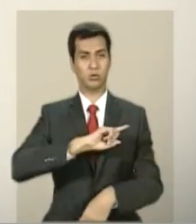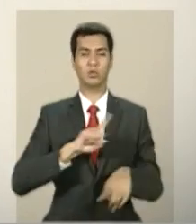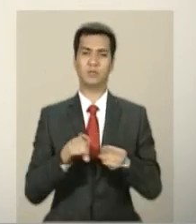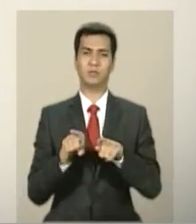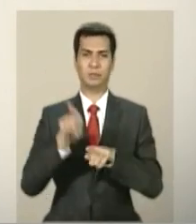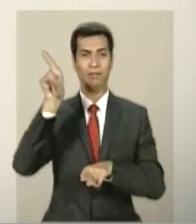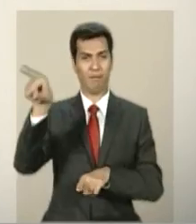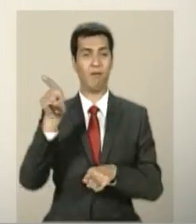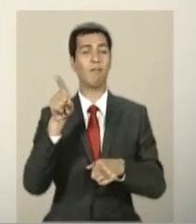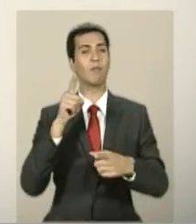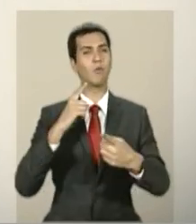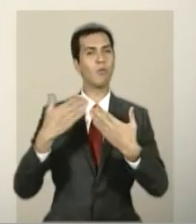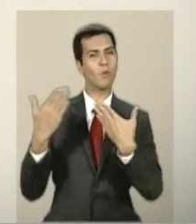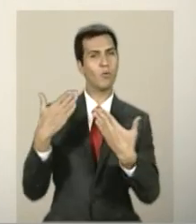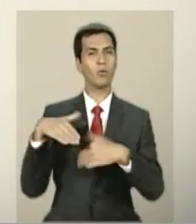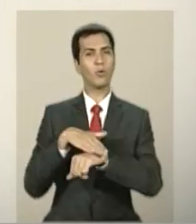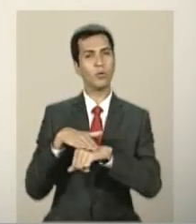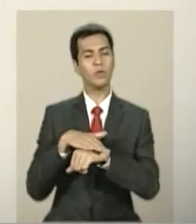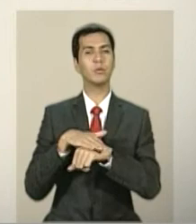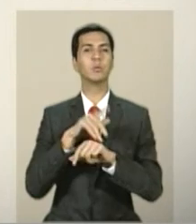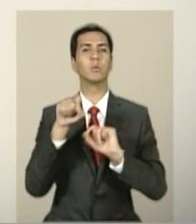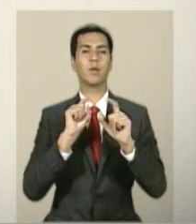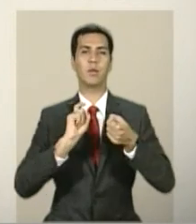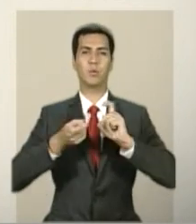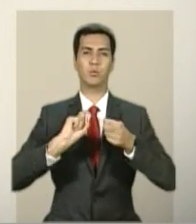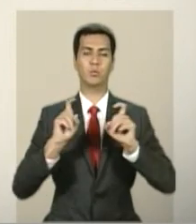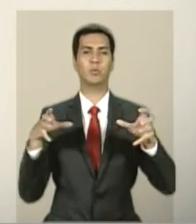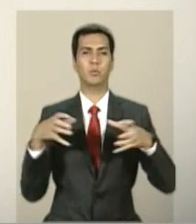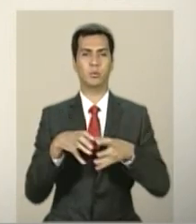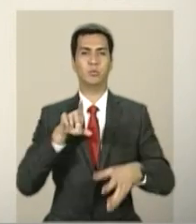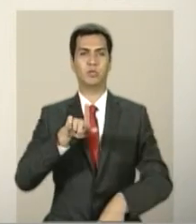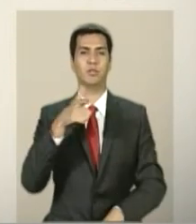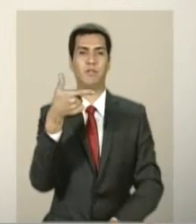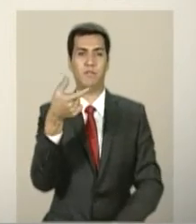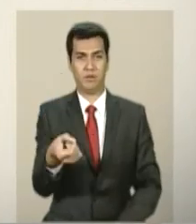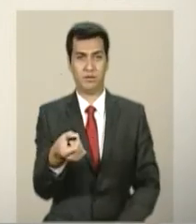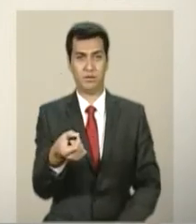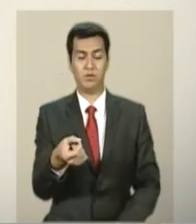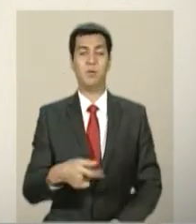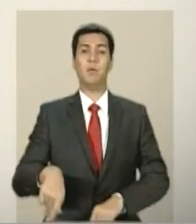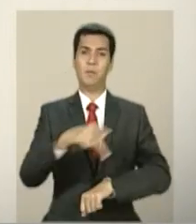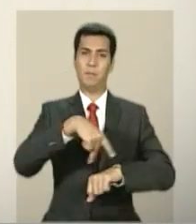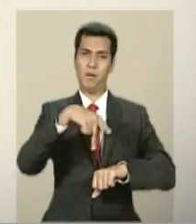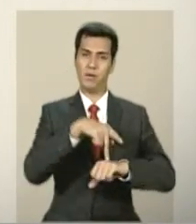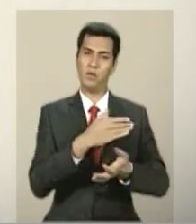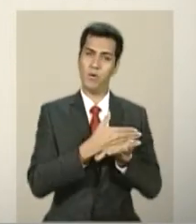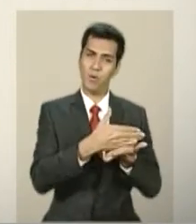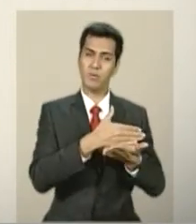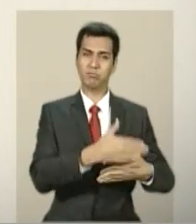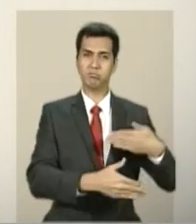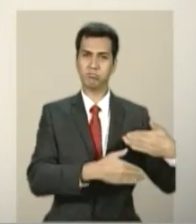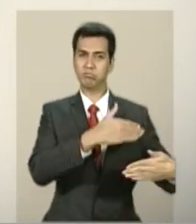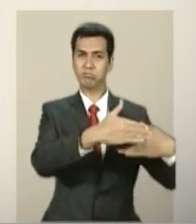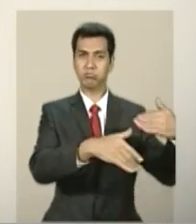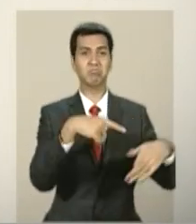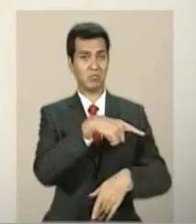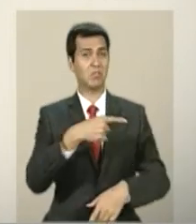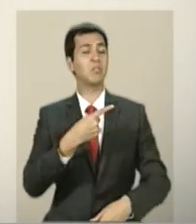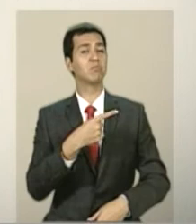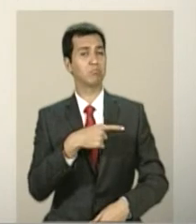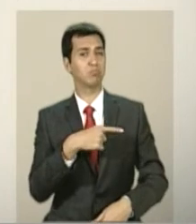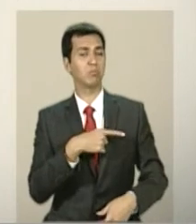G20 o grupo das 20 maiores economias do mundo os países emergentes que estão em muito melhor situação